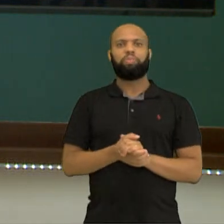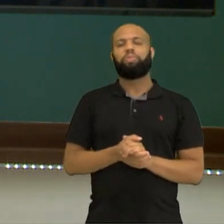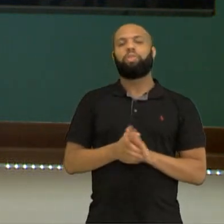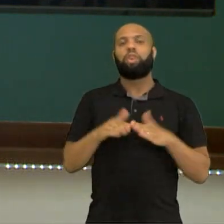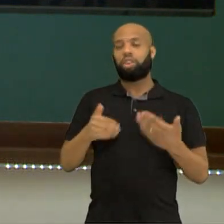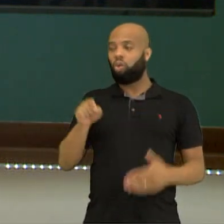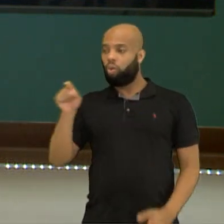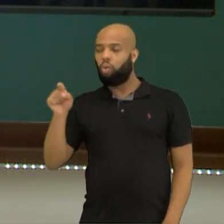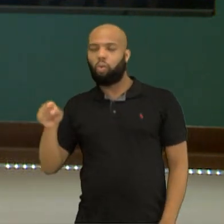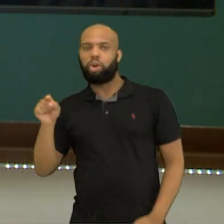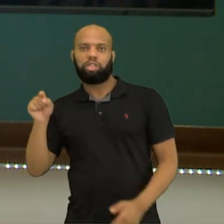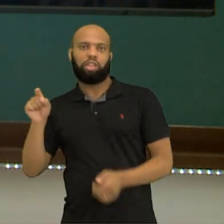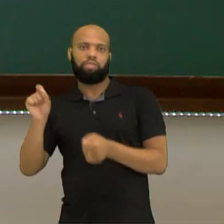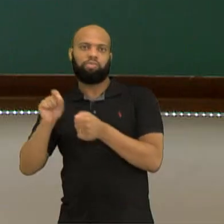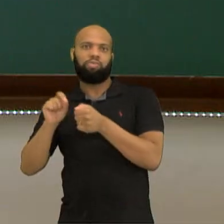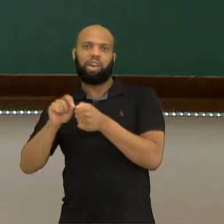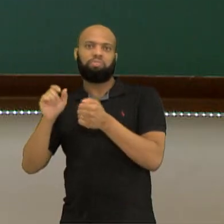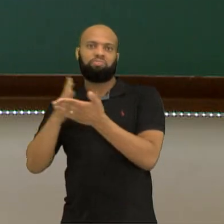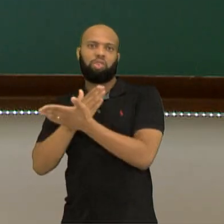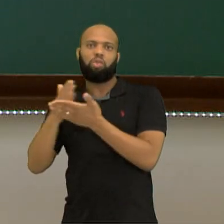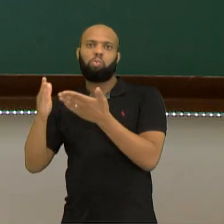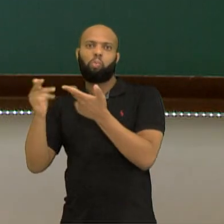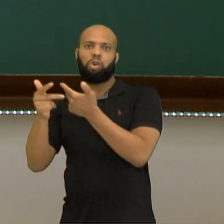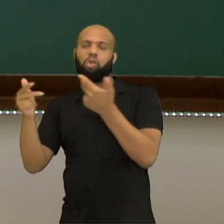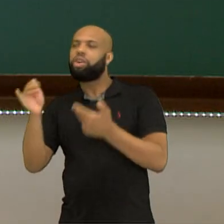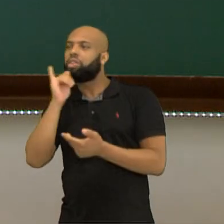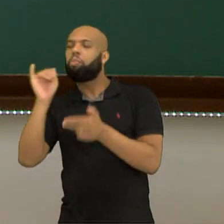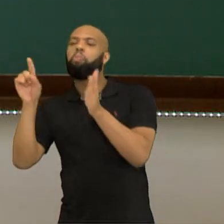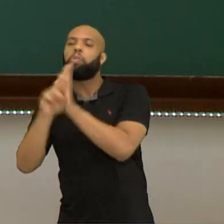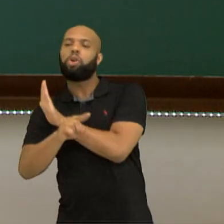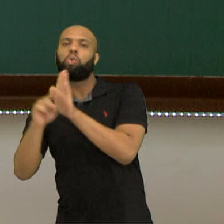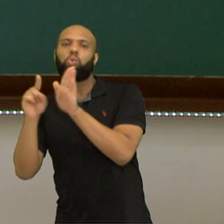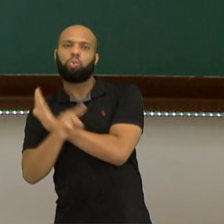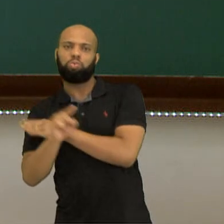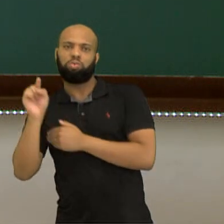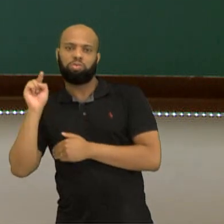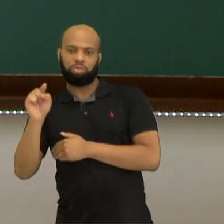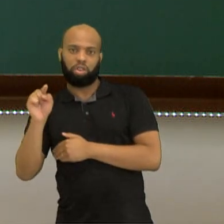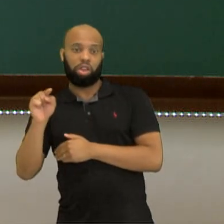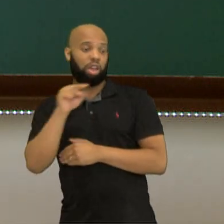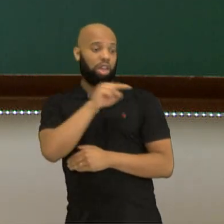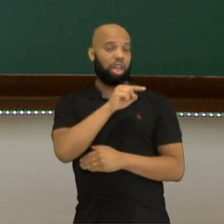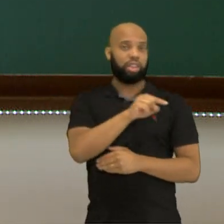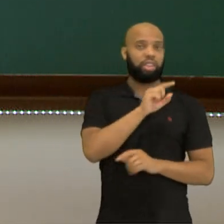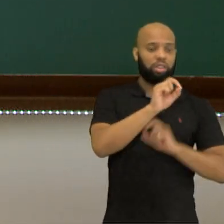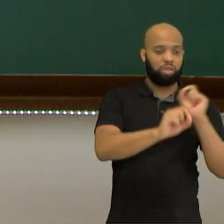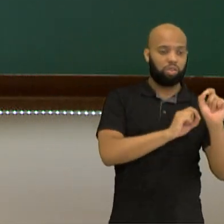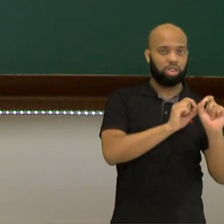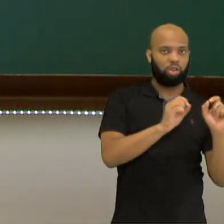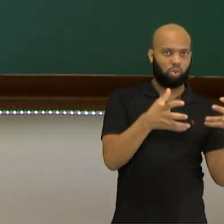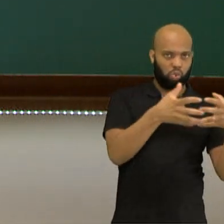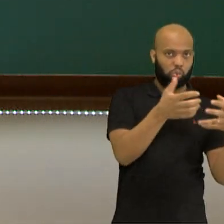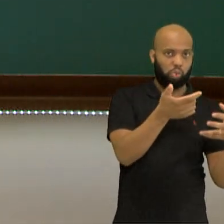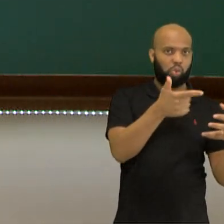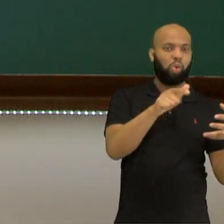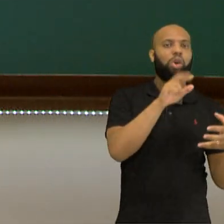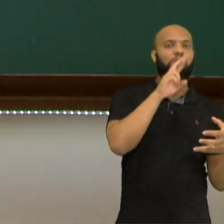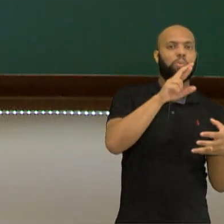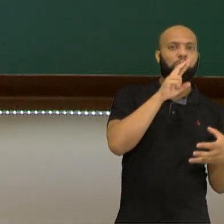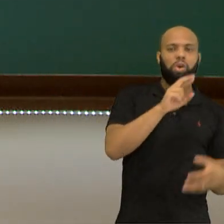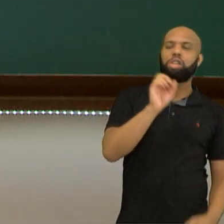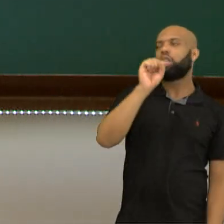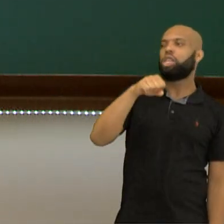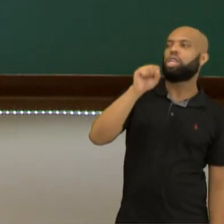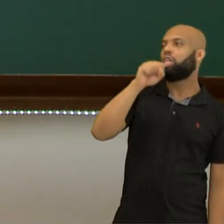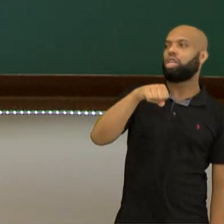Lord, e a outra respondendo, oh yes. A outra não, um coro. Isso no homem do campo, um homem lá no campo, enquanto estava